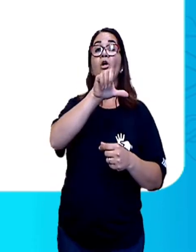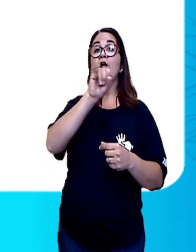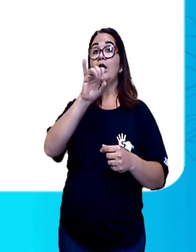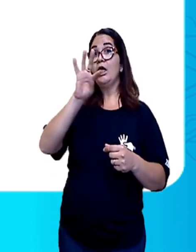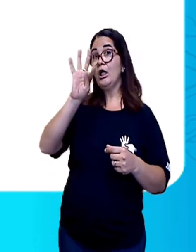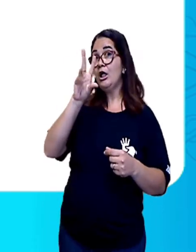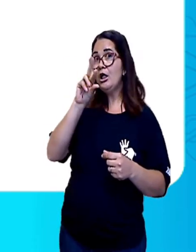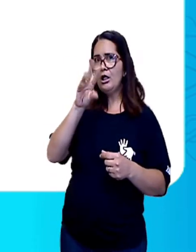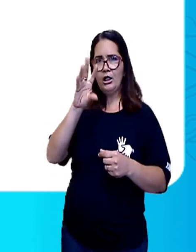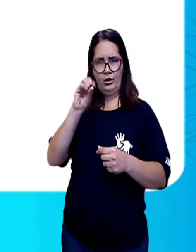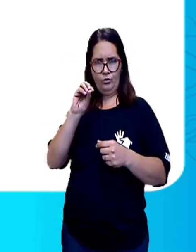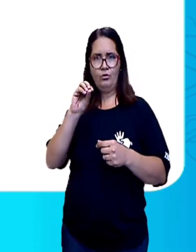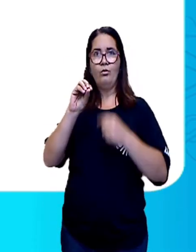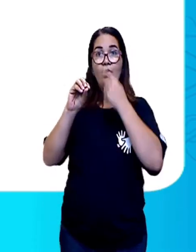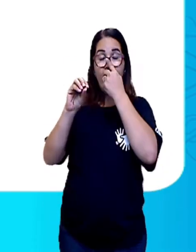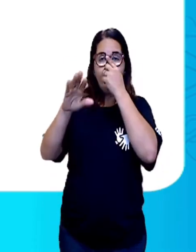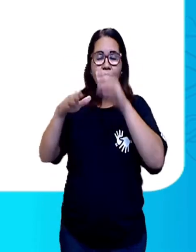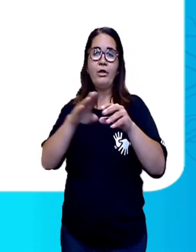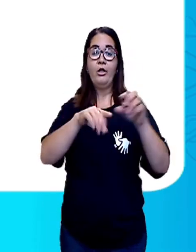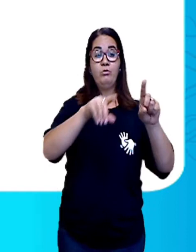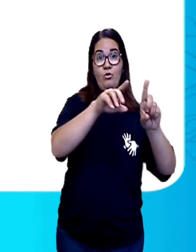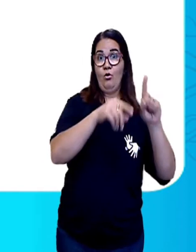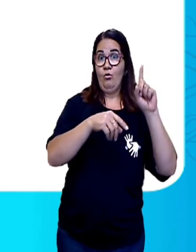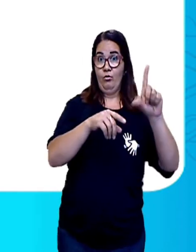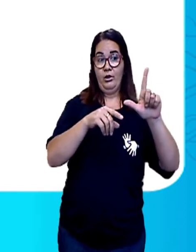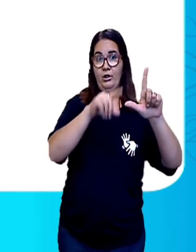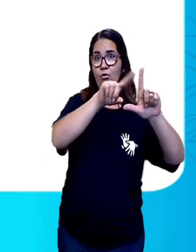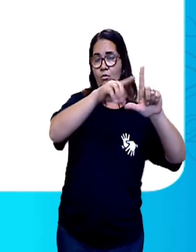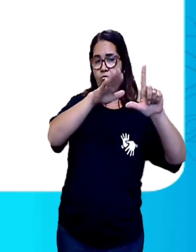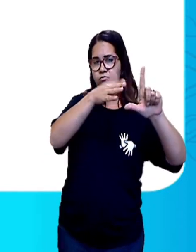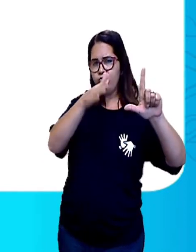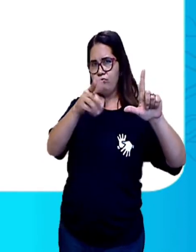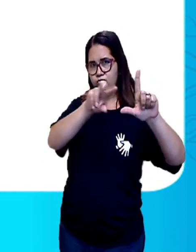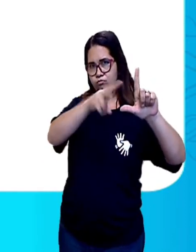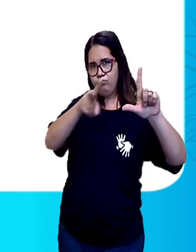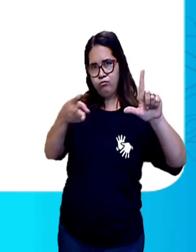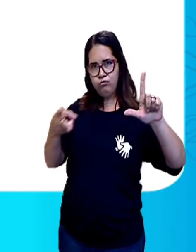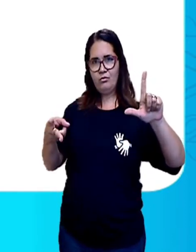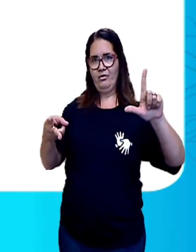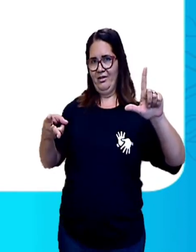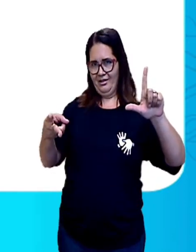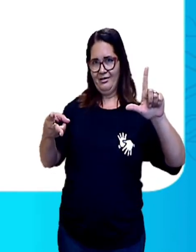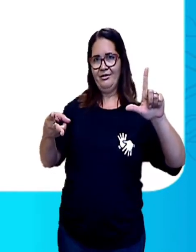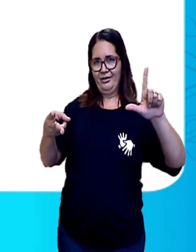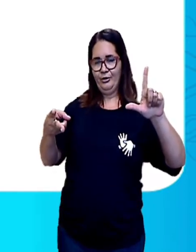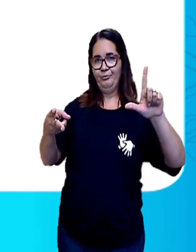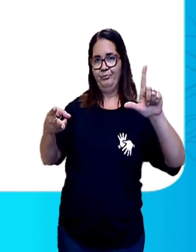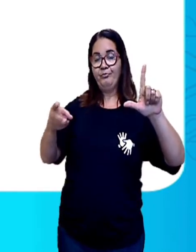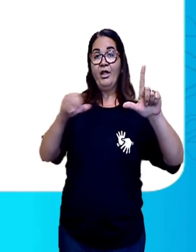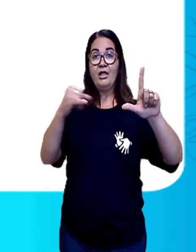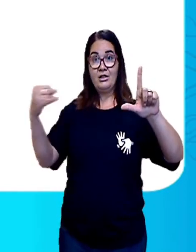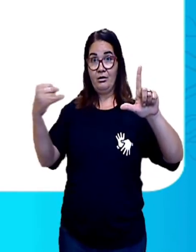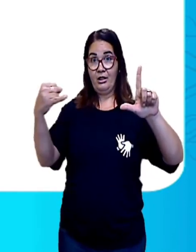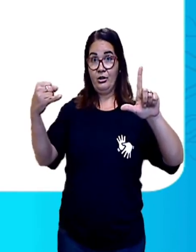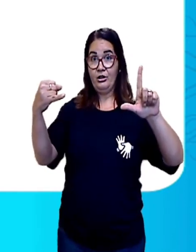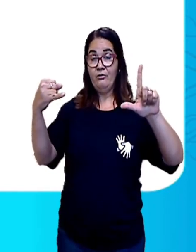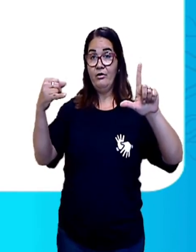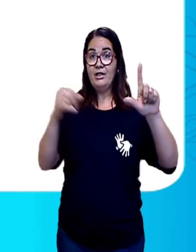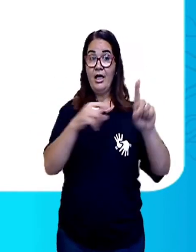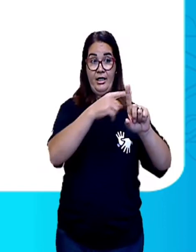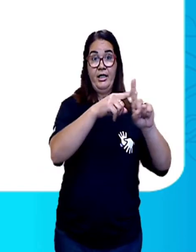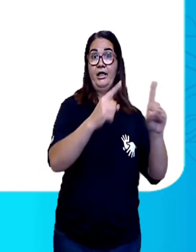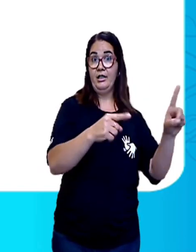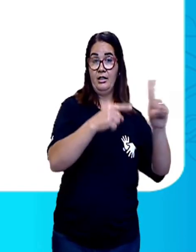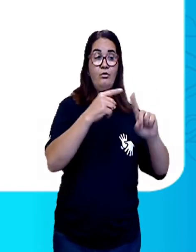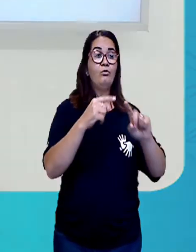temos então os submúltiplos e também as unidades que são múltiplas. Então, olha o seguinte, pense,